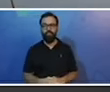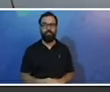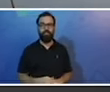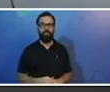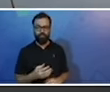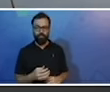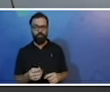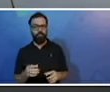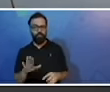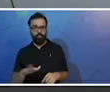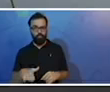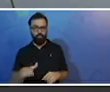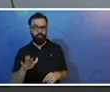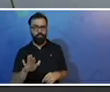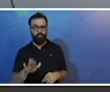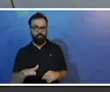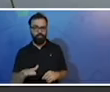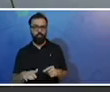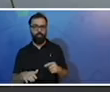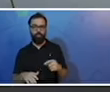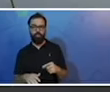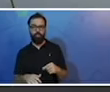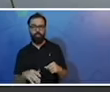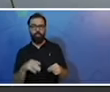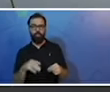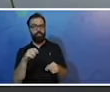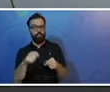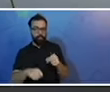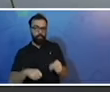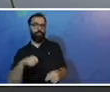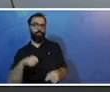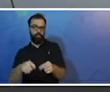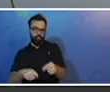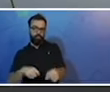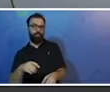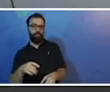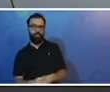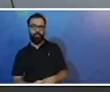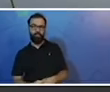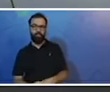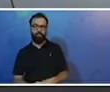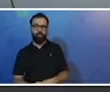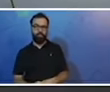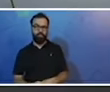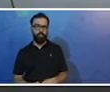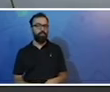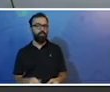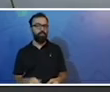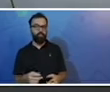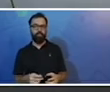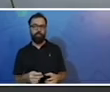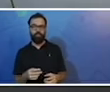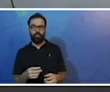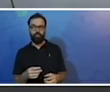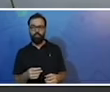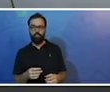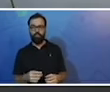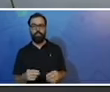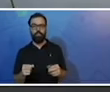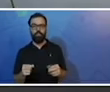esse era o movimento eles pisavam no pedal para poder girar a roda e iam movimentando os braços então quando a a gente foi imitar a velha na música é